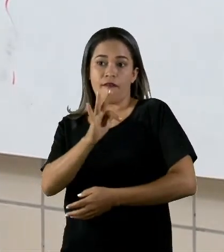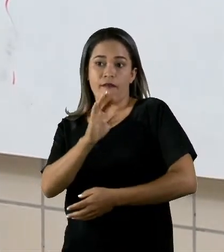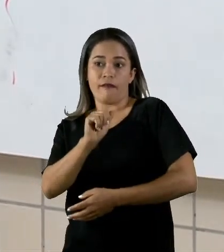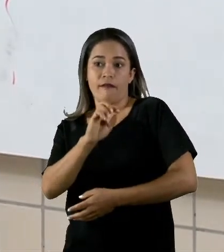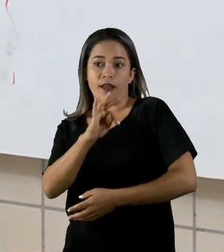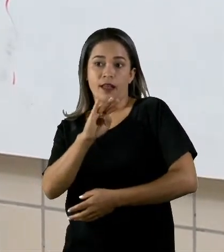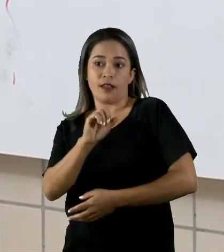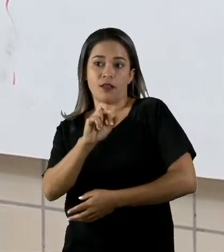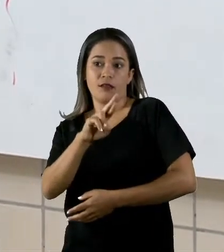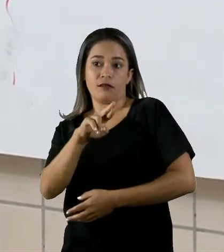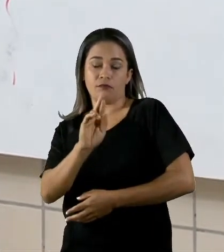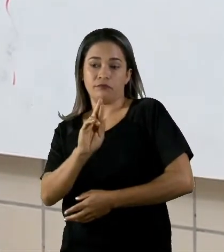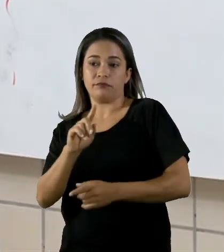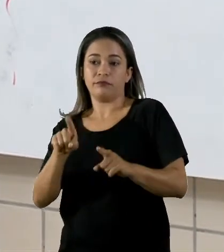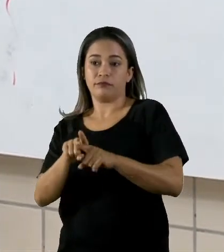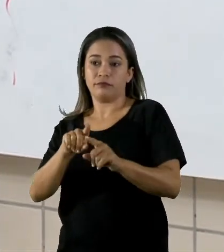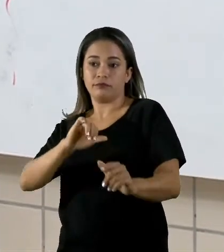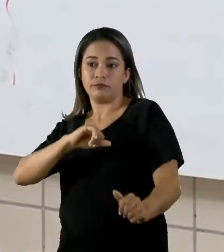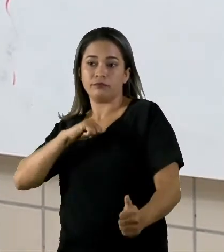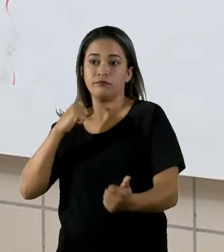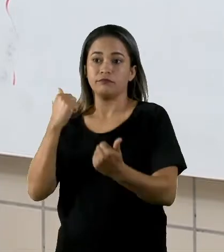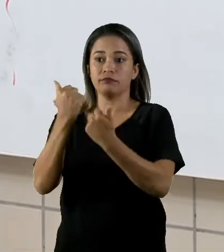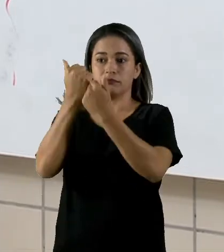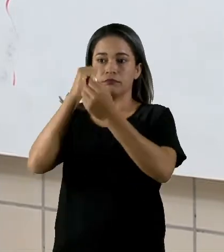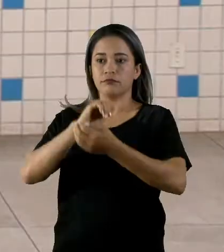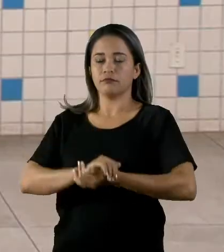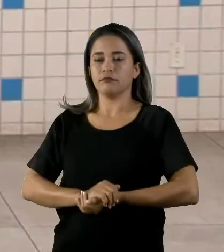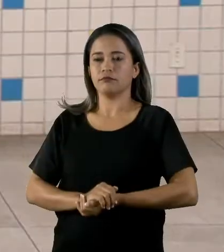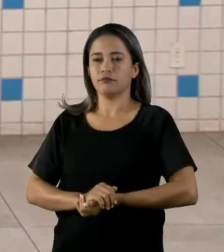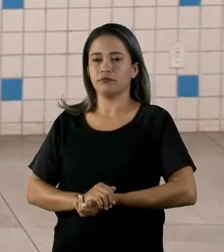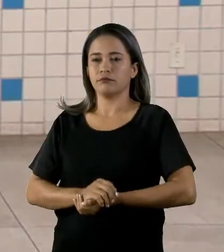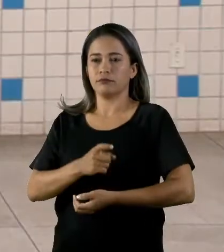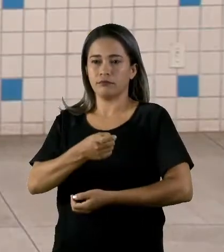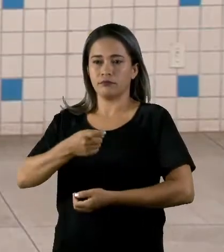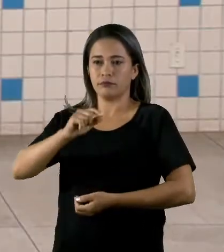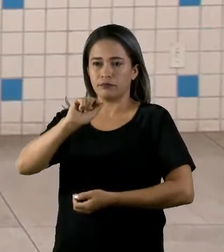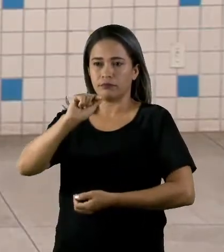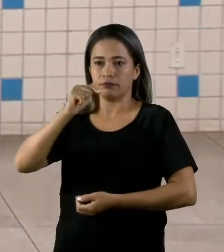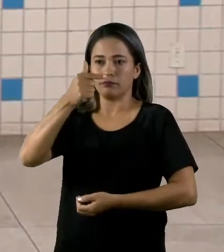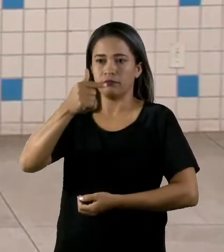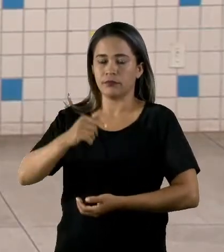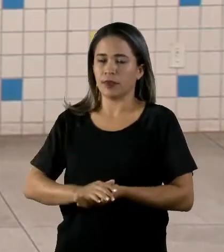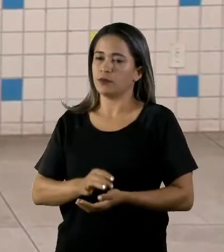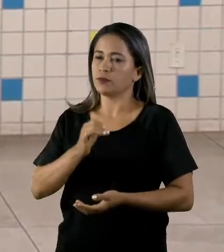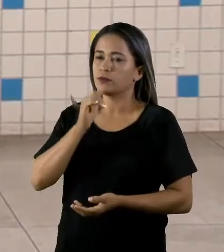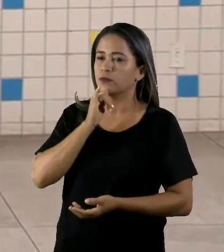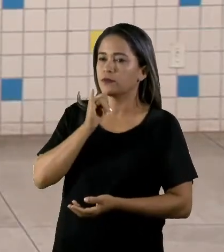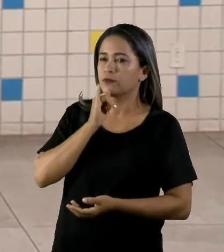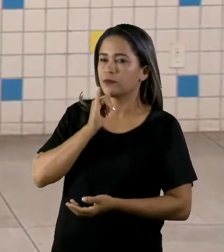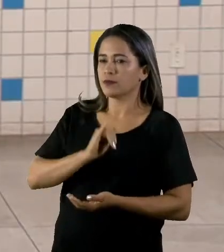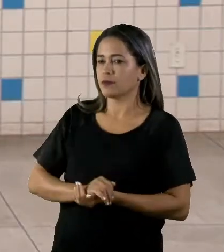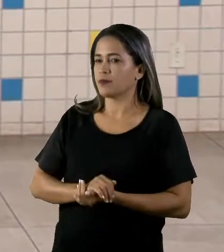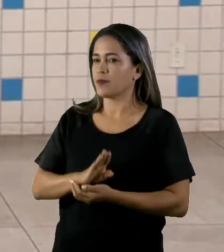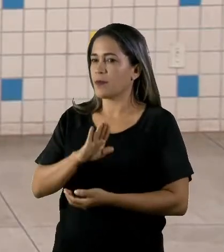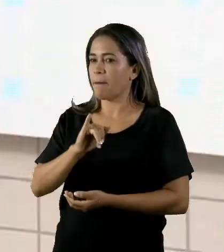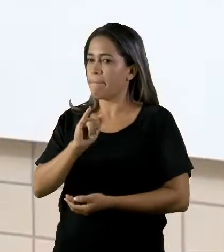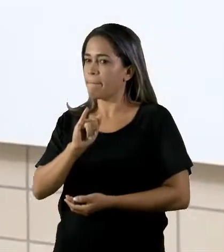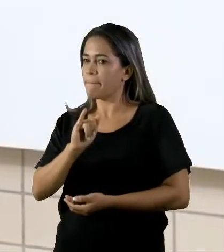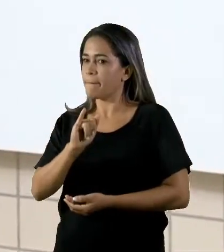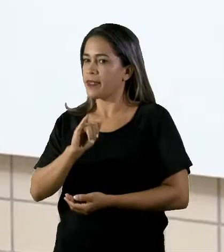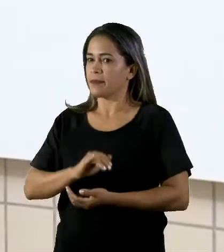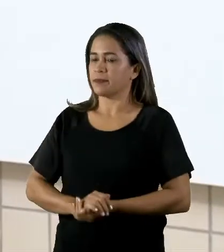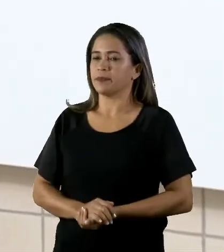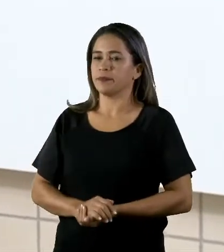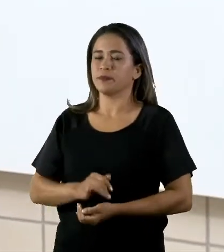e substituir cada x ao quadrado por y. Então, galera, vamos lá ao exemplo de equação biquadrada. Primeiro